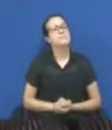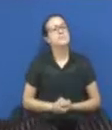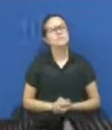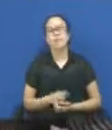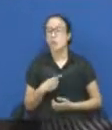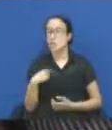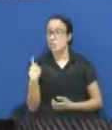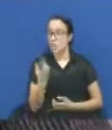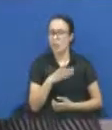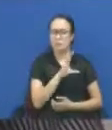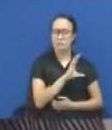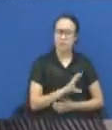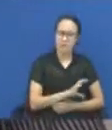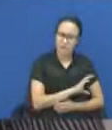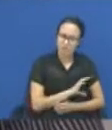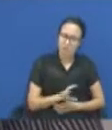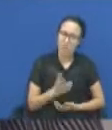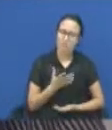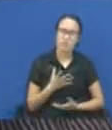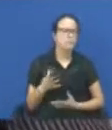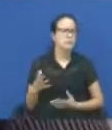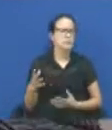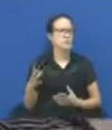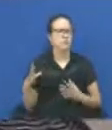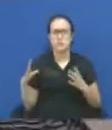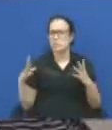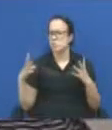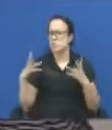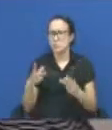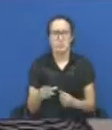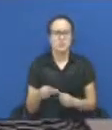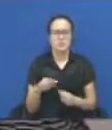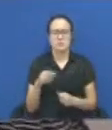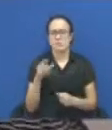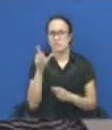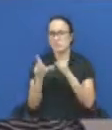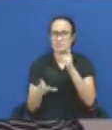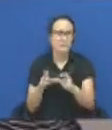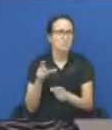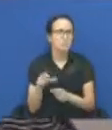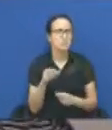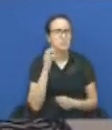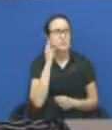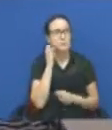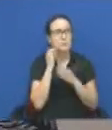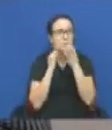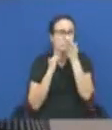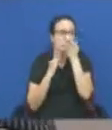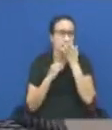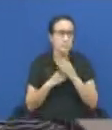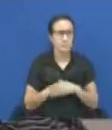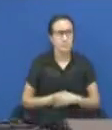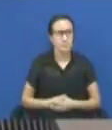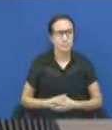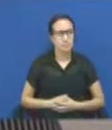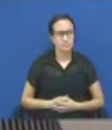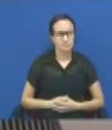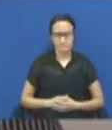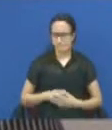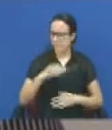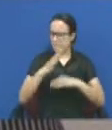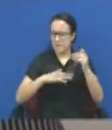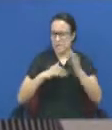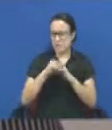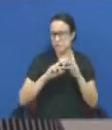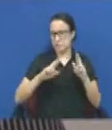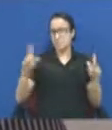e para outras pessoas de outras religiões, algo tão diferente, que eu acho que é assim que tem muitas pessoas